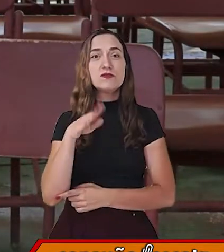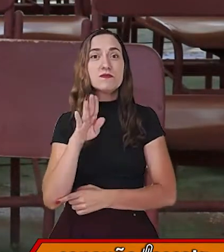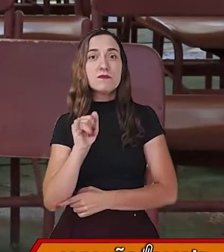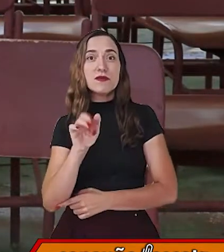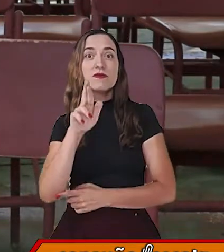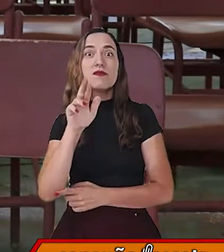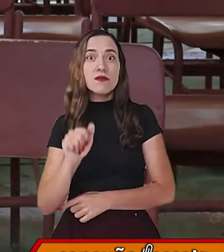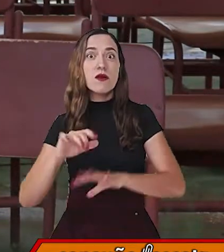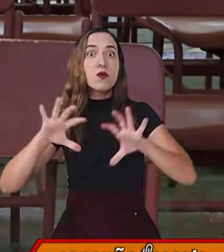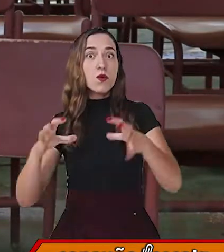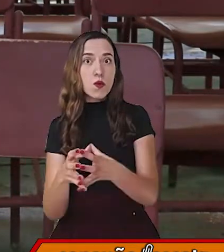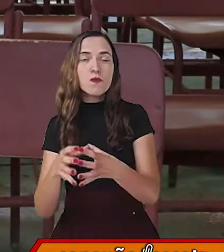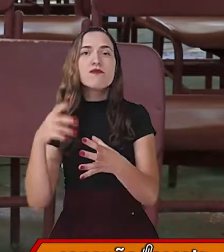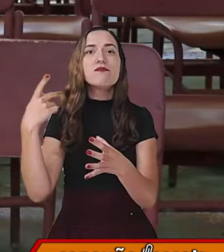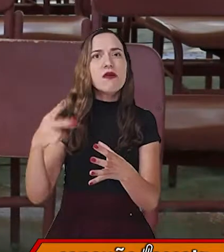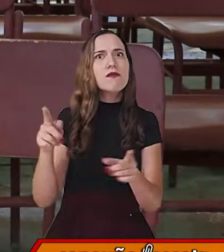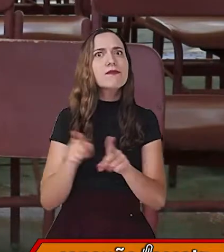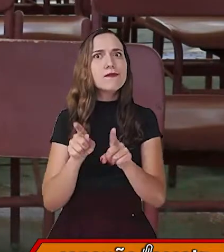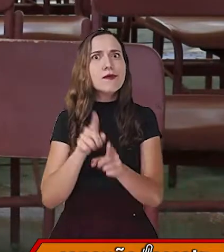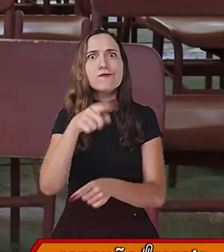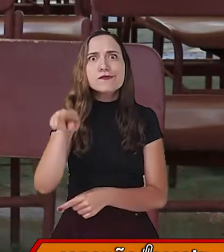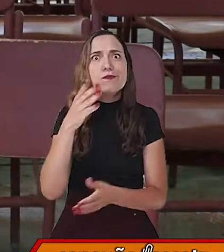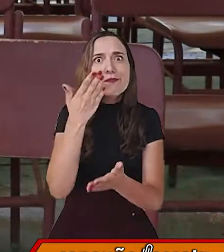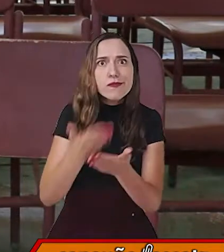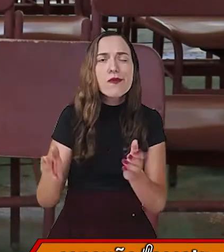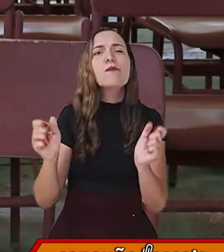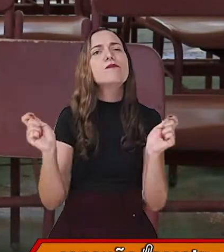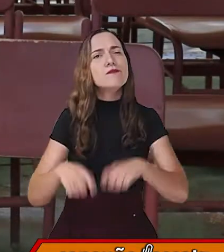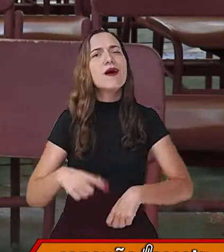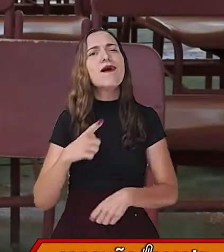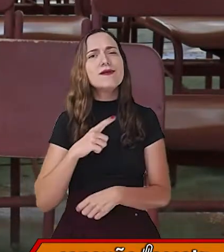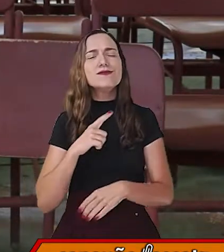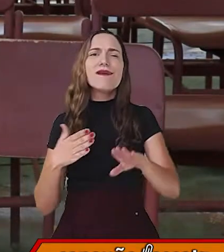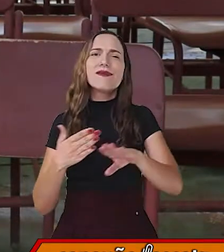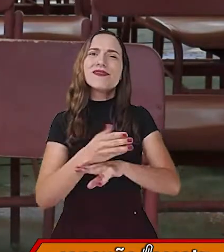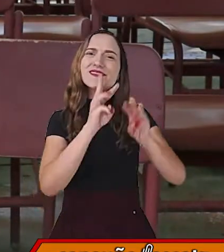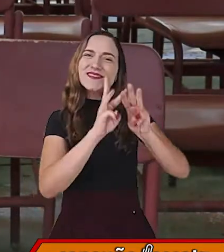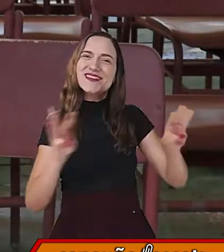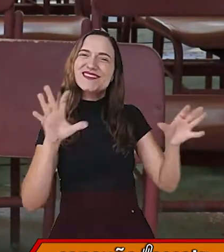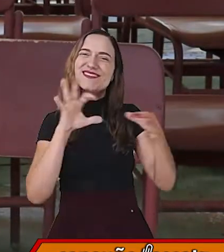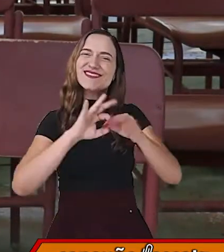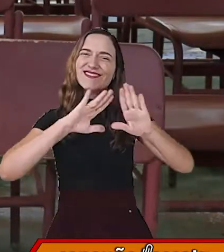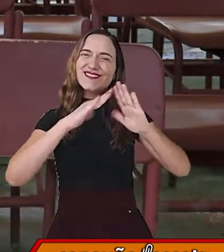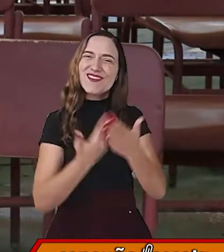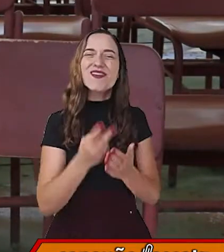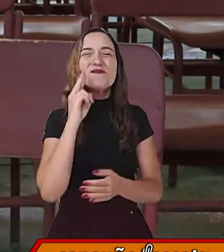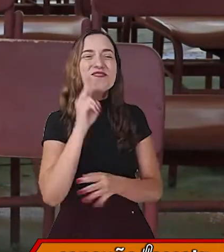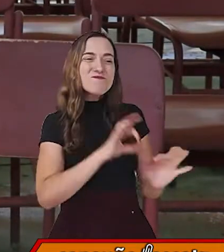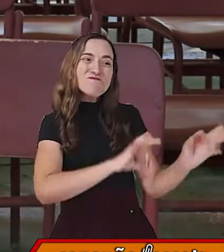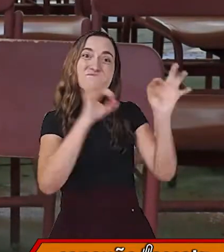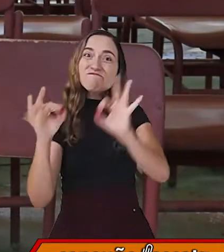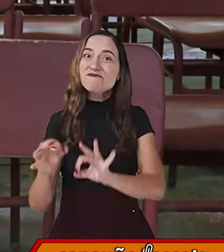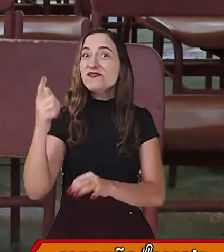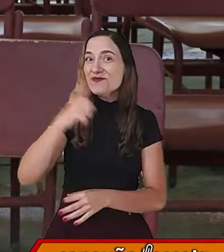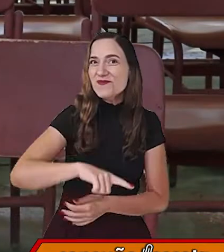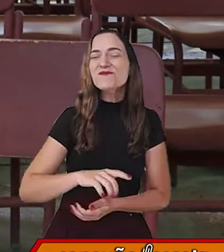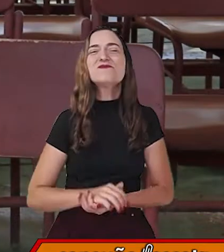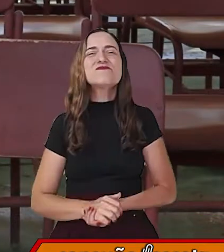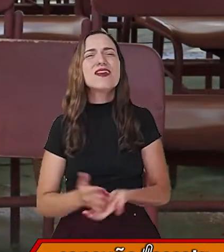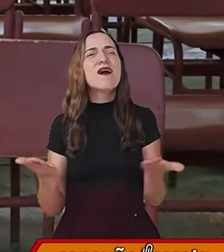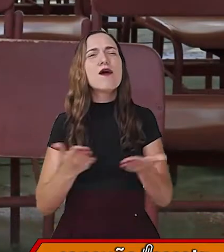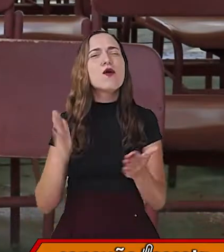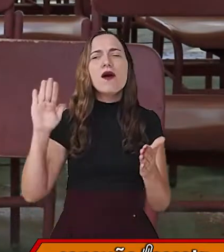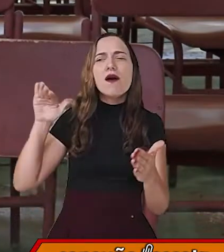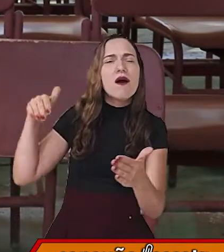muita coisa, viu? Se você não assistiu, corre lá e assiste também. E a gente está aqui para finalizar essa parte, né? E que nesse